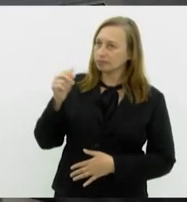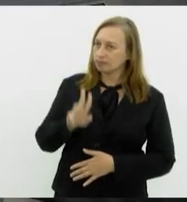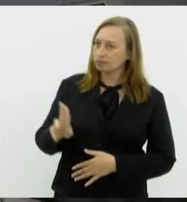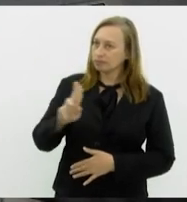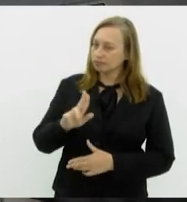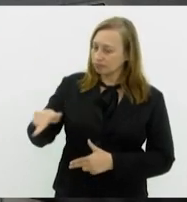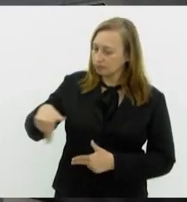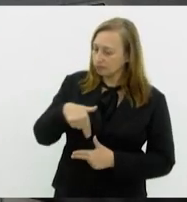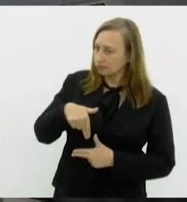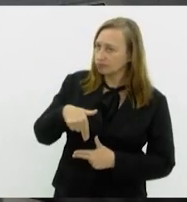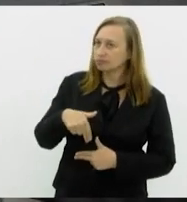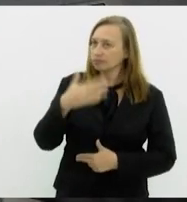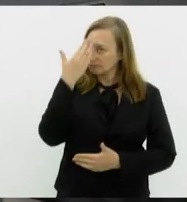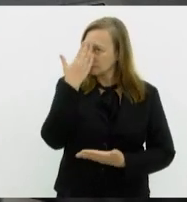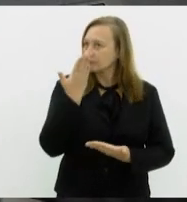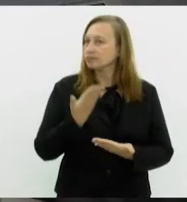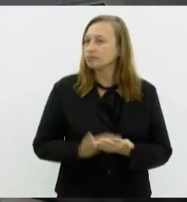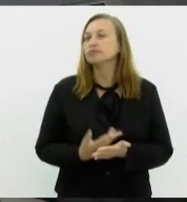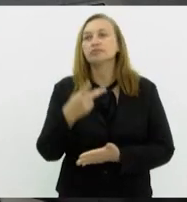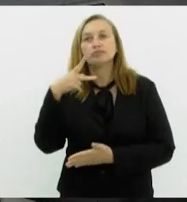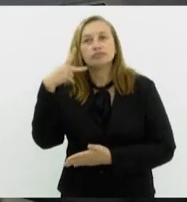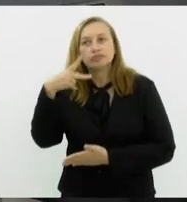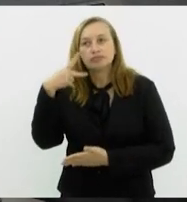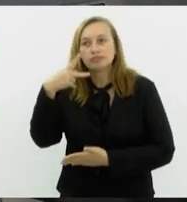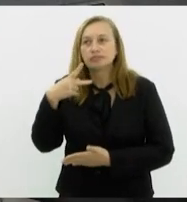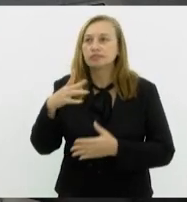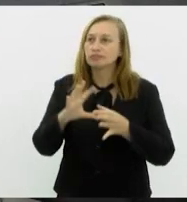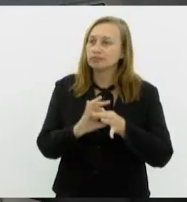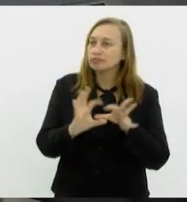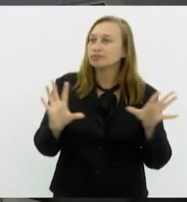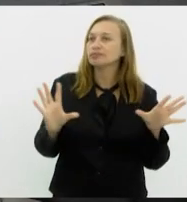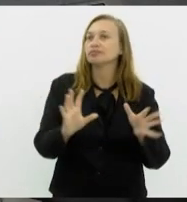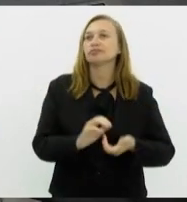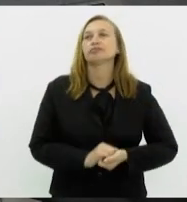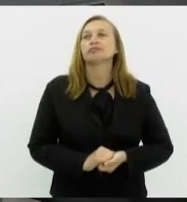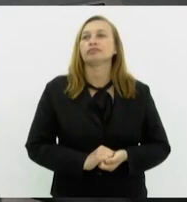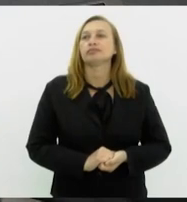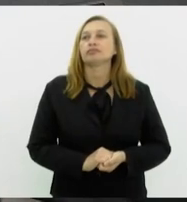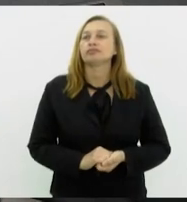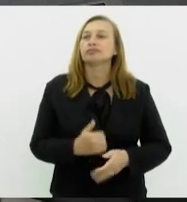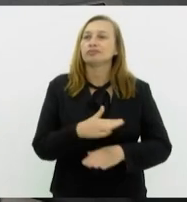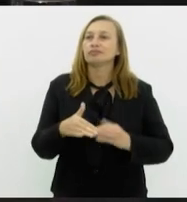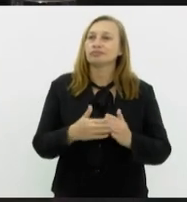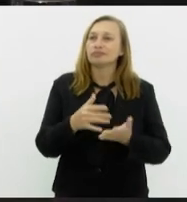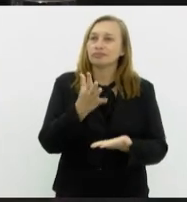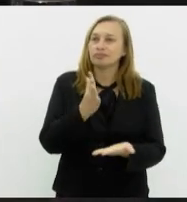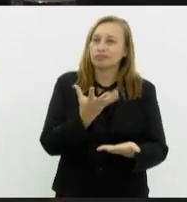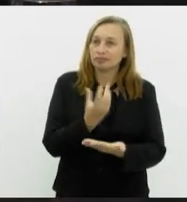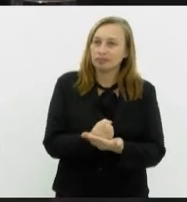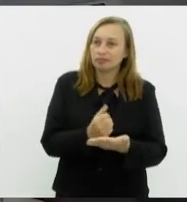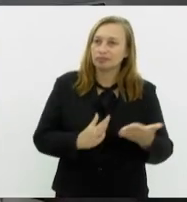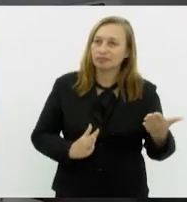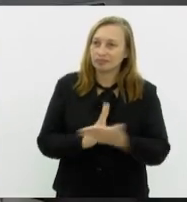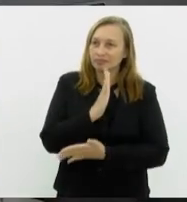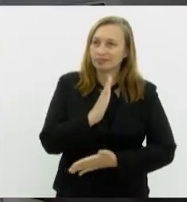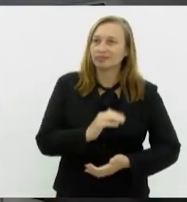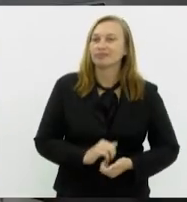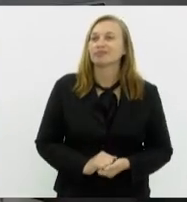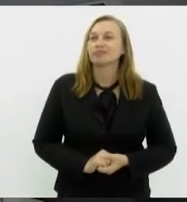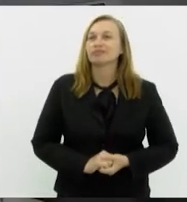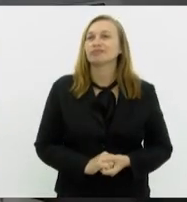da tribuna. Acredito que o parlamento autoriza. Os senhores que aprovam, permaneçam como estão.